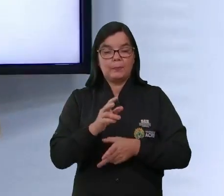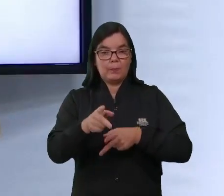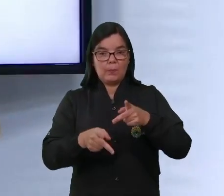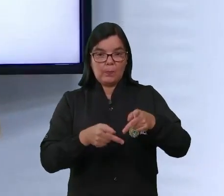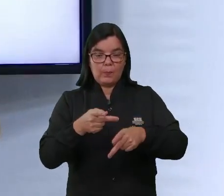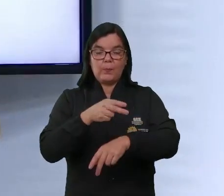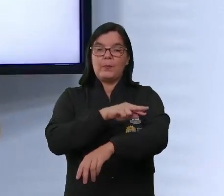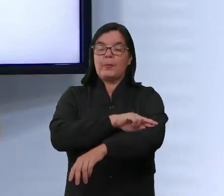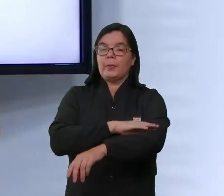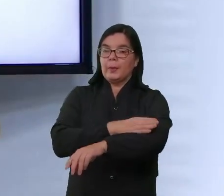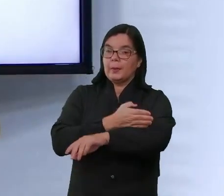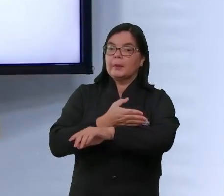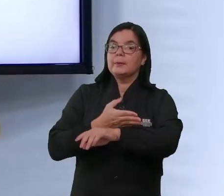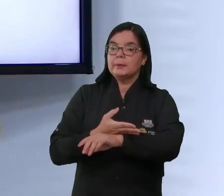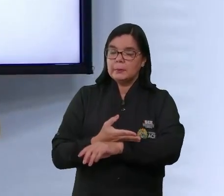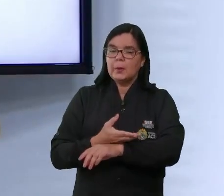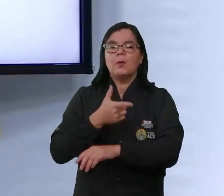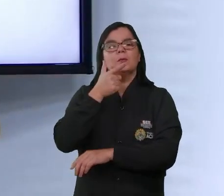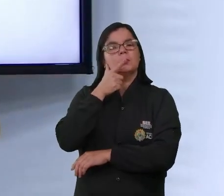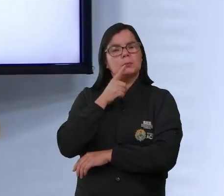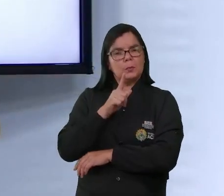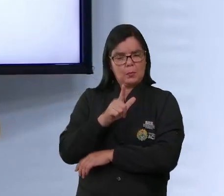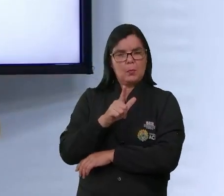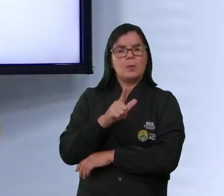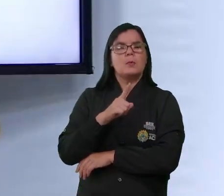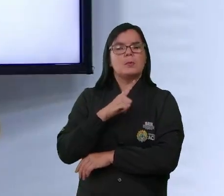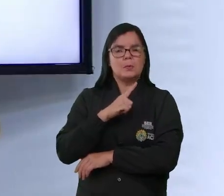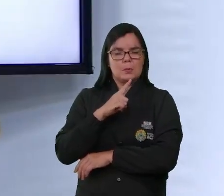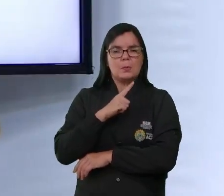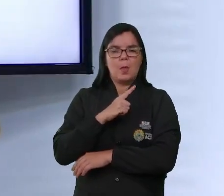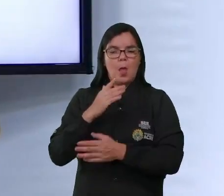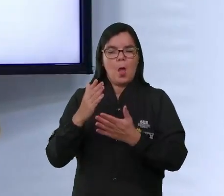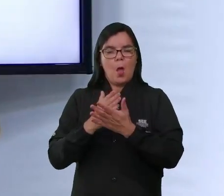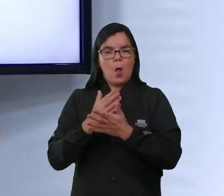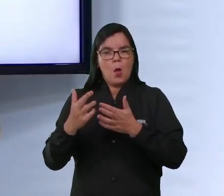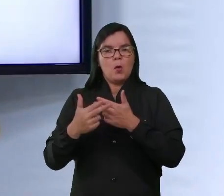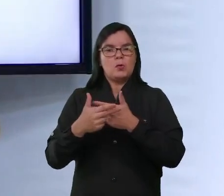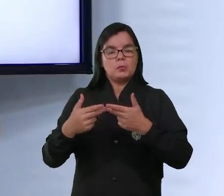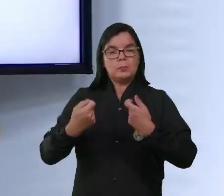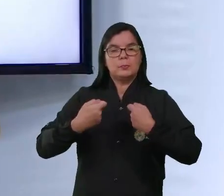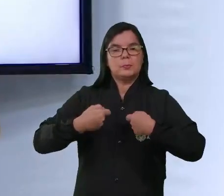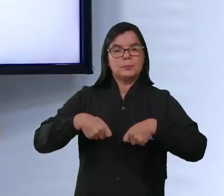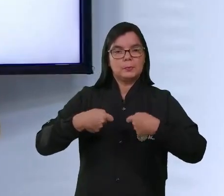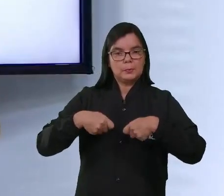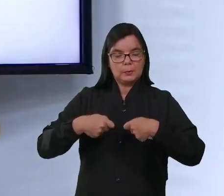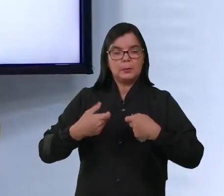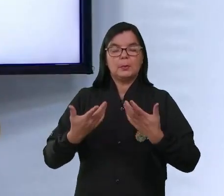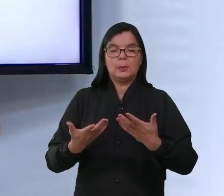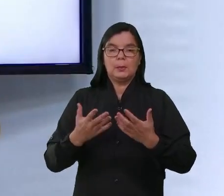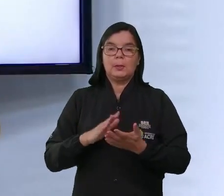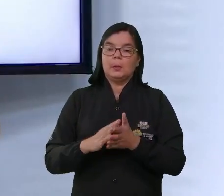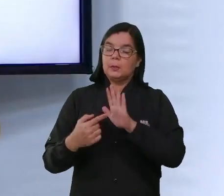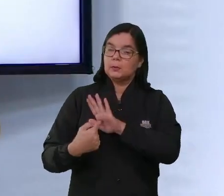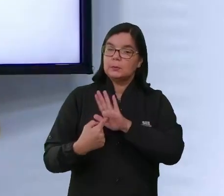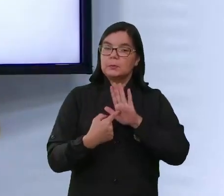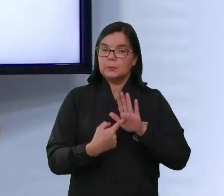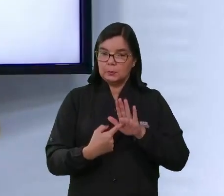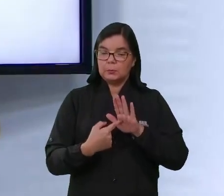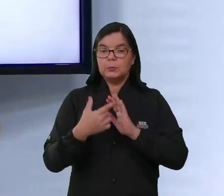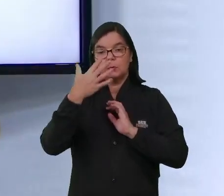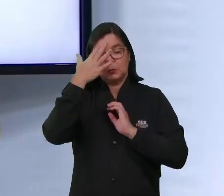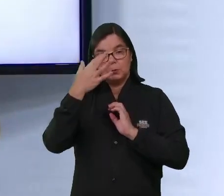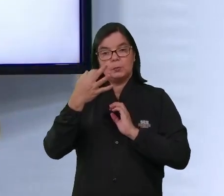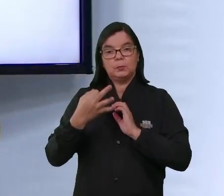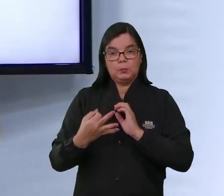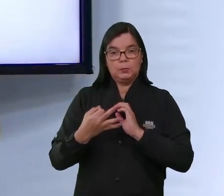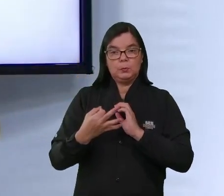população rio-branquense, ela consegue suprir determinadas necessidades que ela apresenta